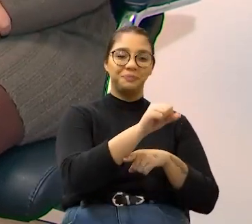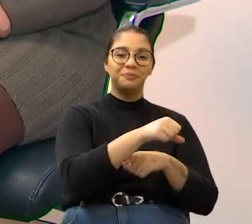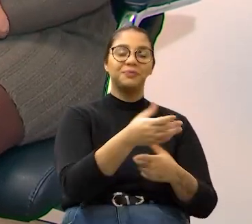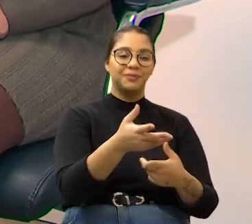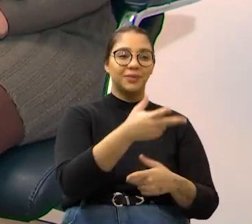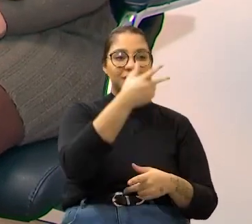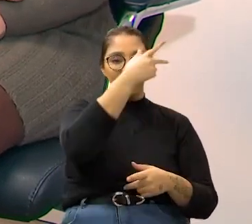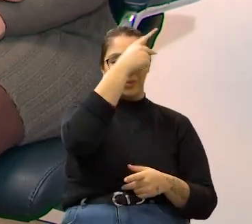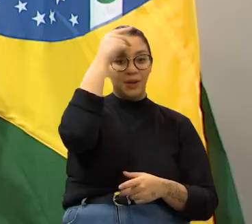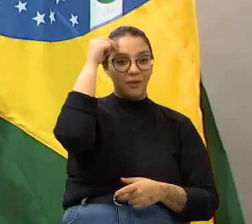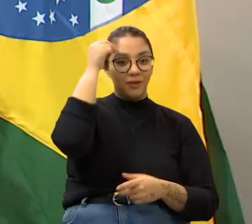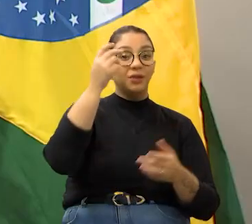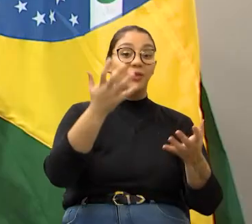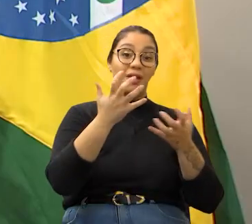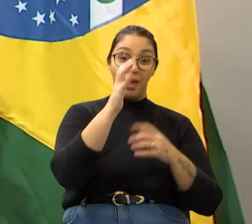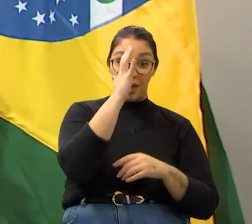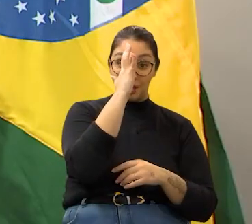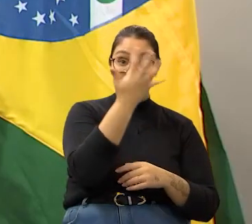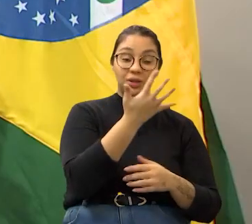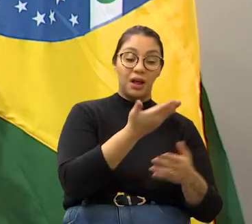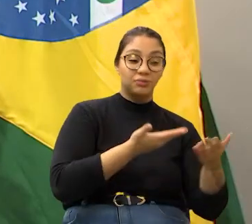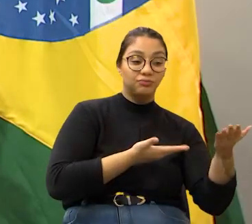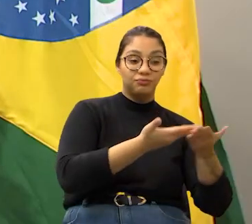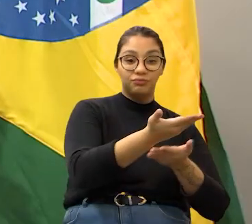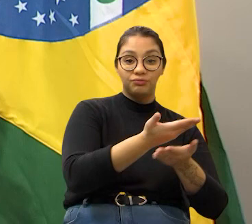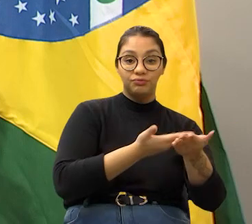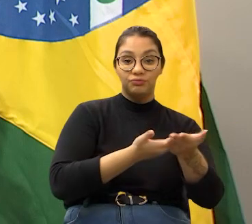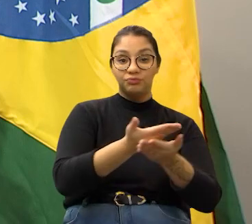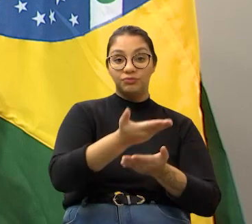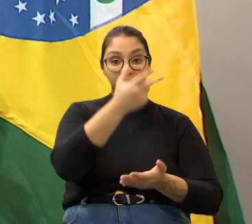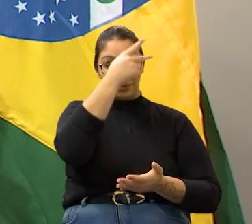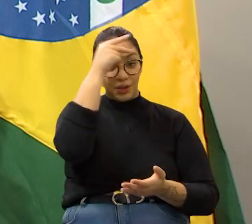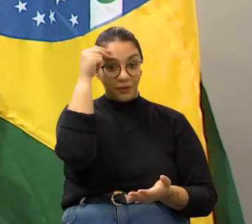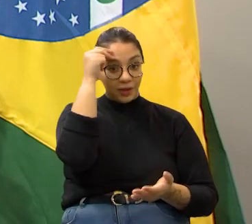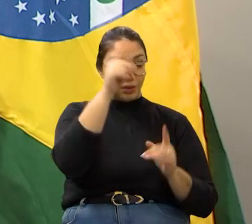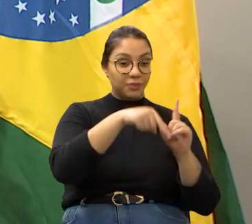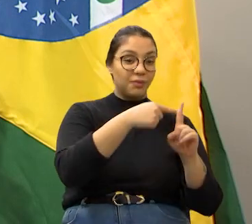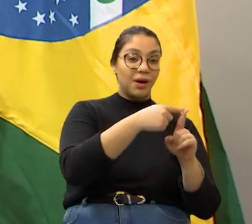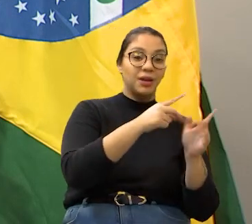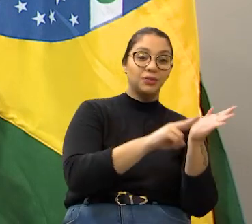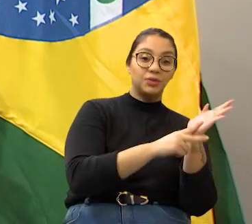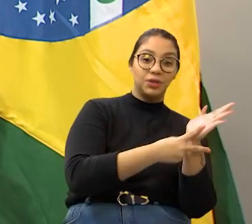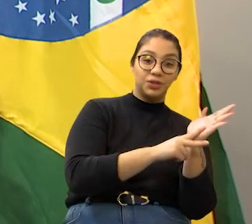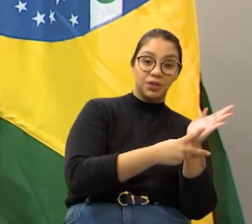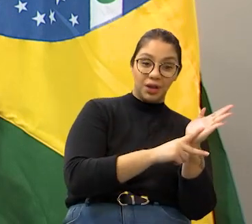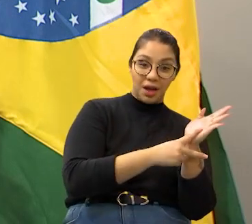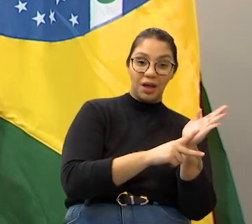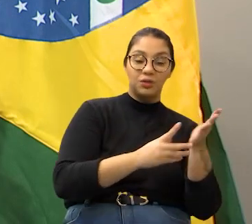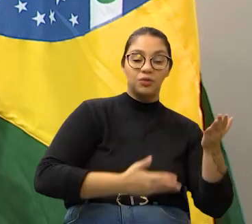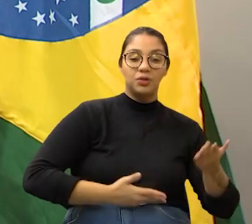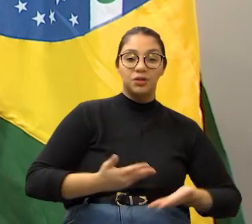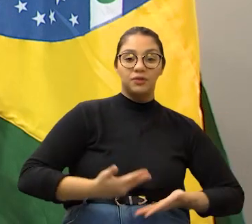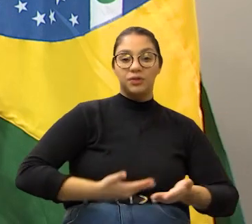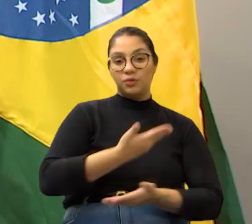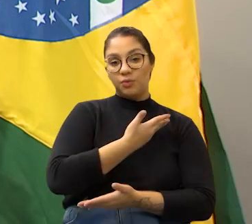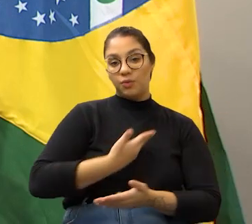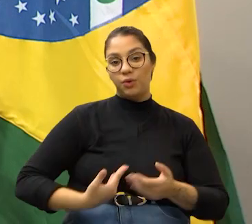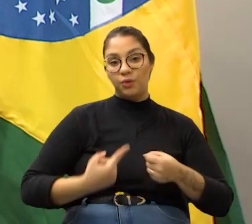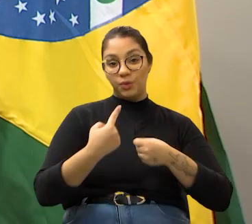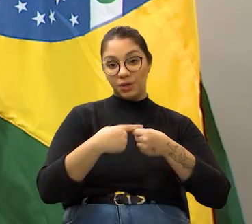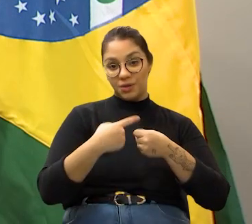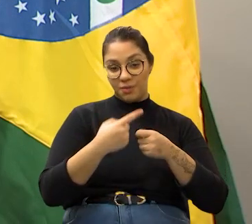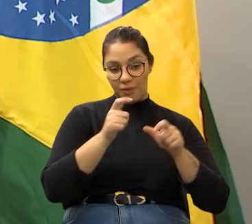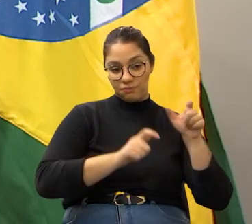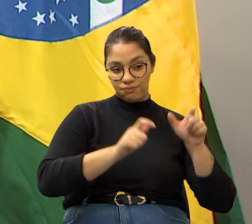Ah, sim, o prefeito, que é resultado da negociação da prefeitura com o sindicato dos trabalhadores, né, do Serviço